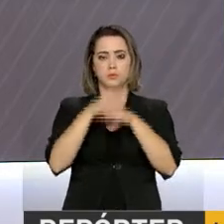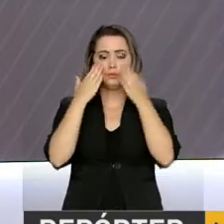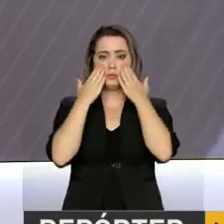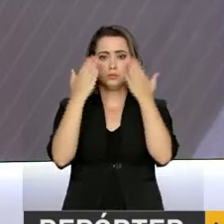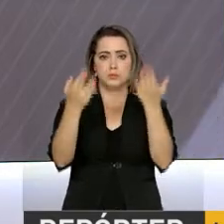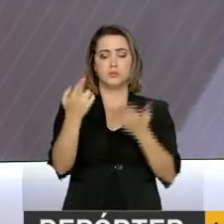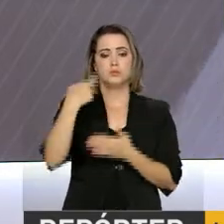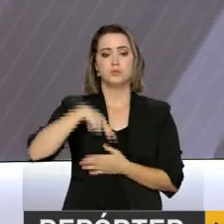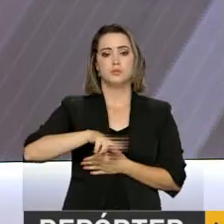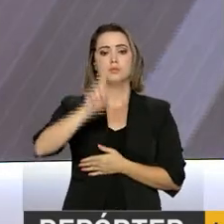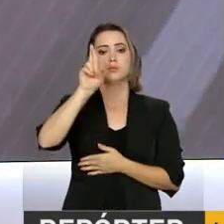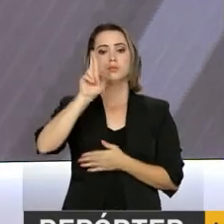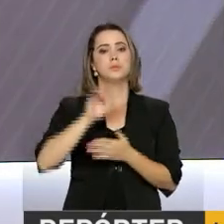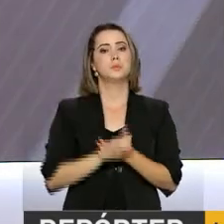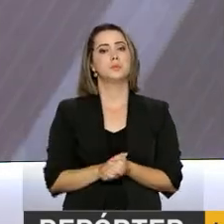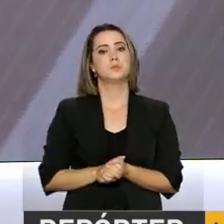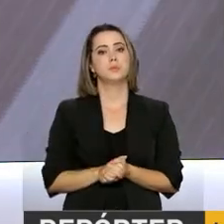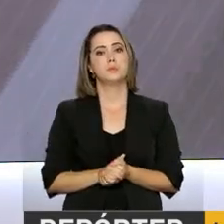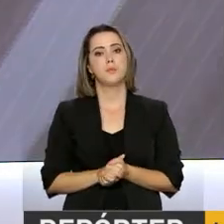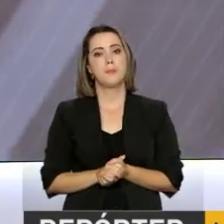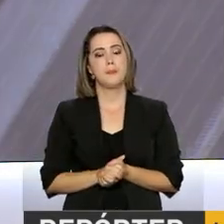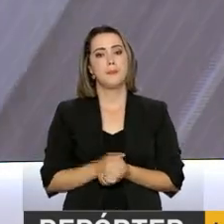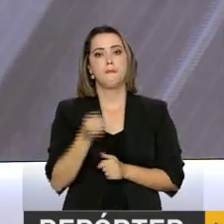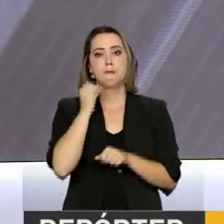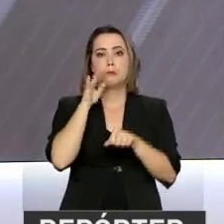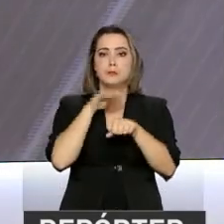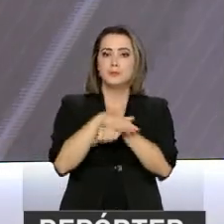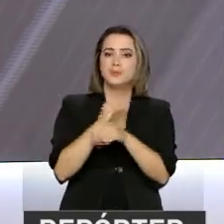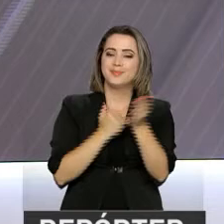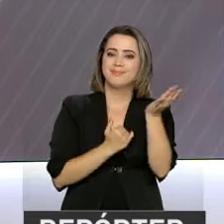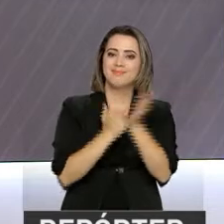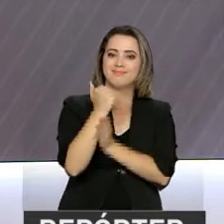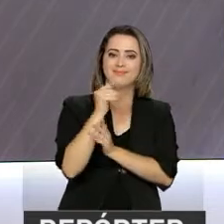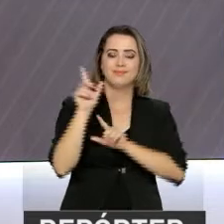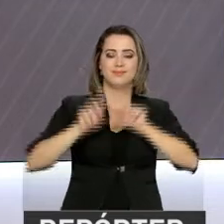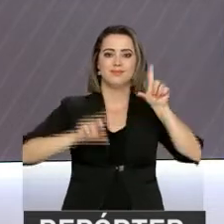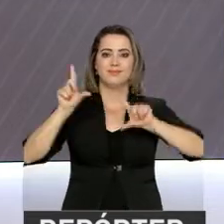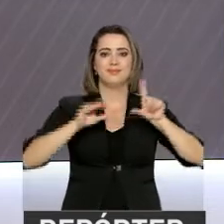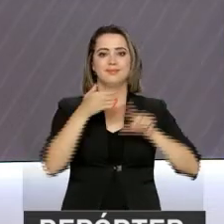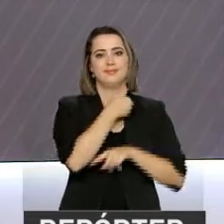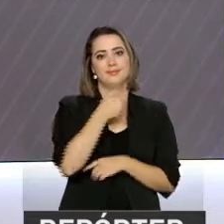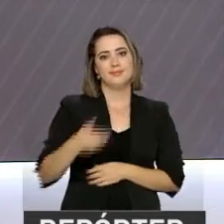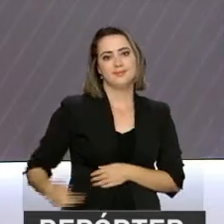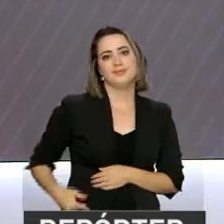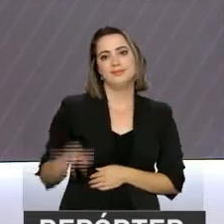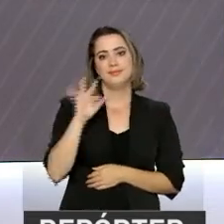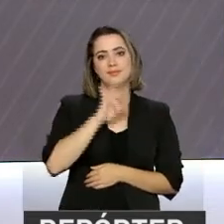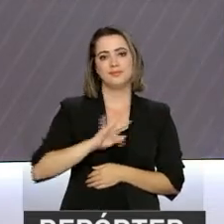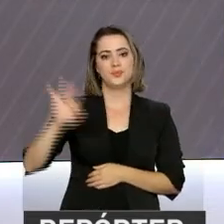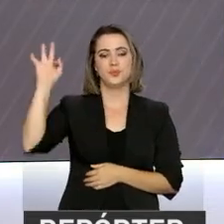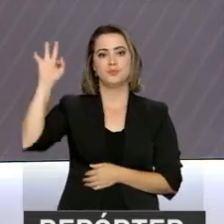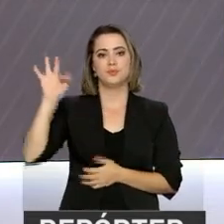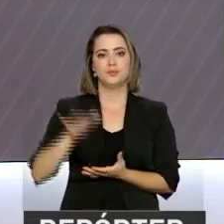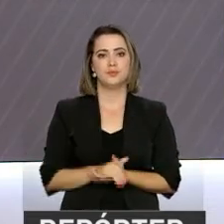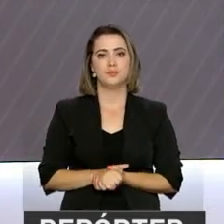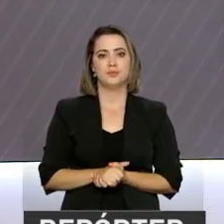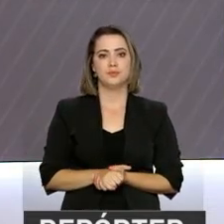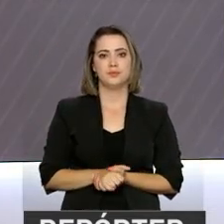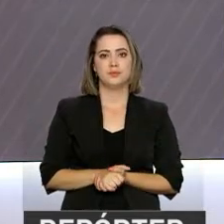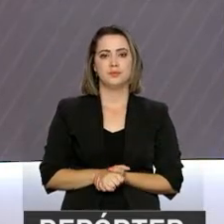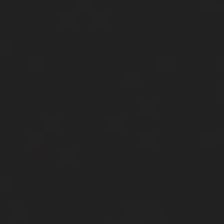na próxima edição do repórter nbr uma boa noite pra você continue com a gente aqui na nbr a tv do governo